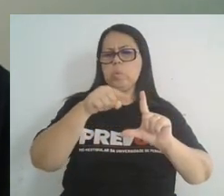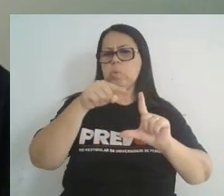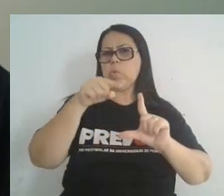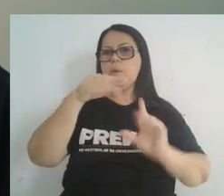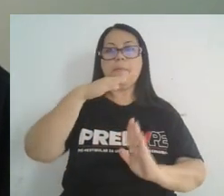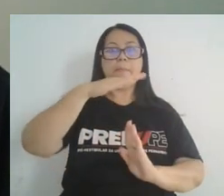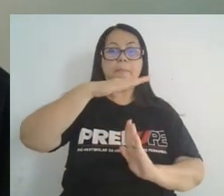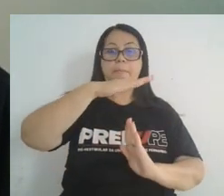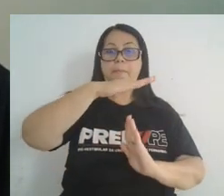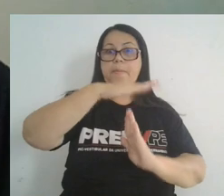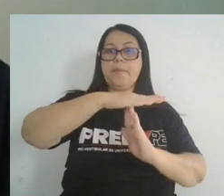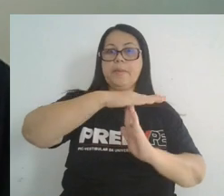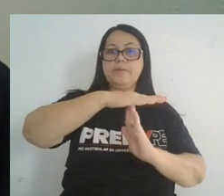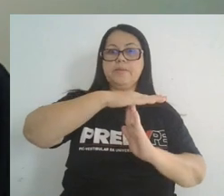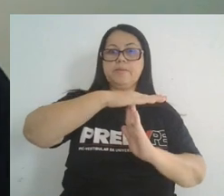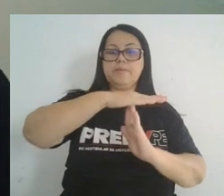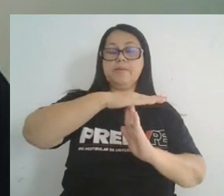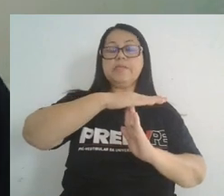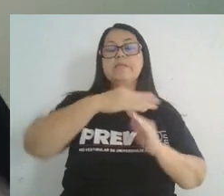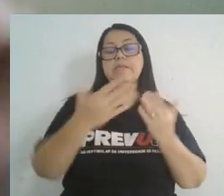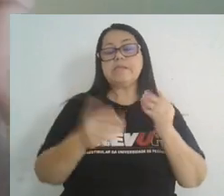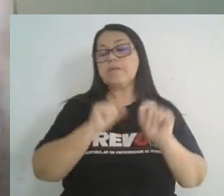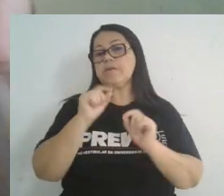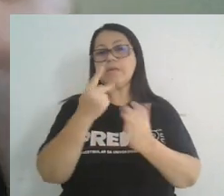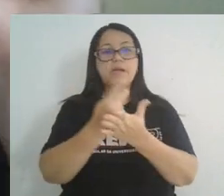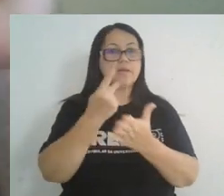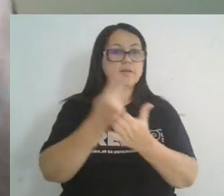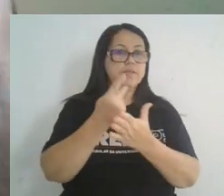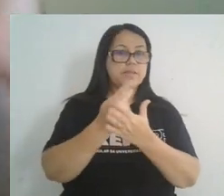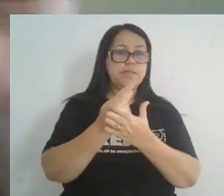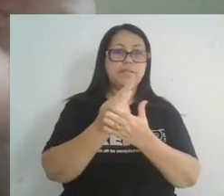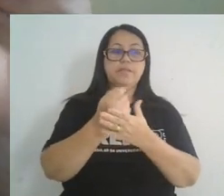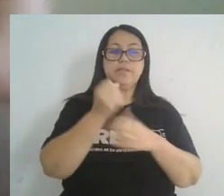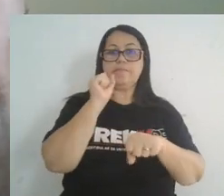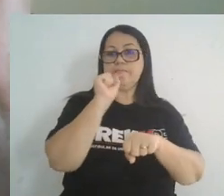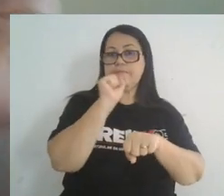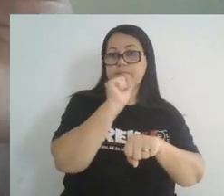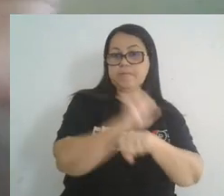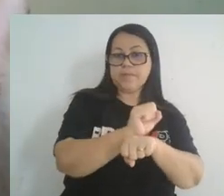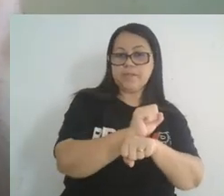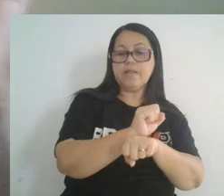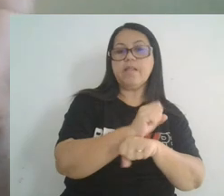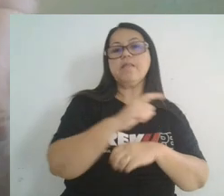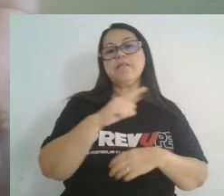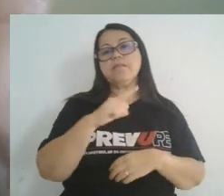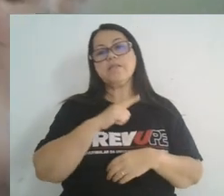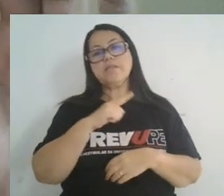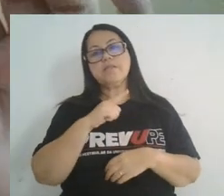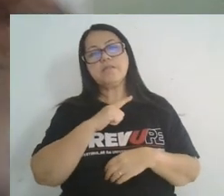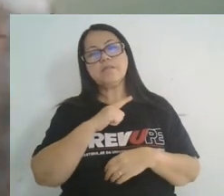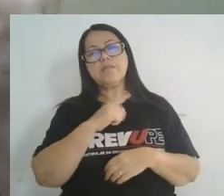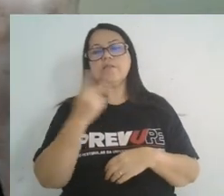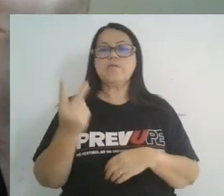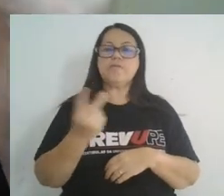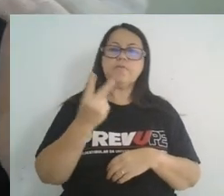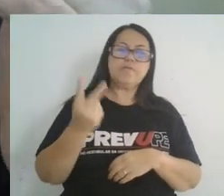e chega num valor máximo. Nesse valor máximo, a força de atrito estático